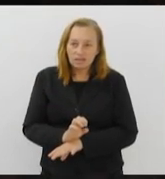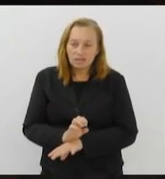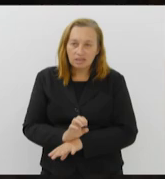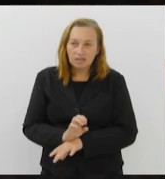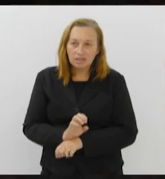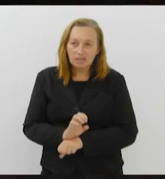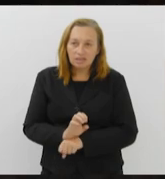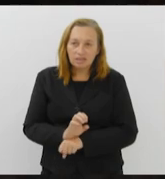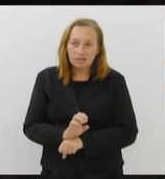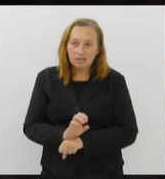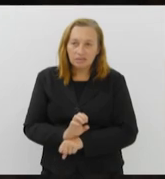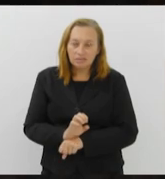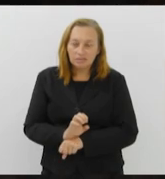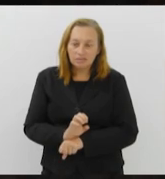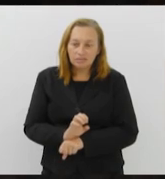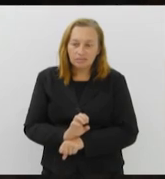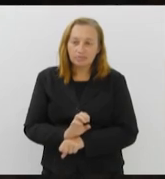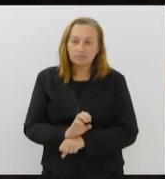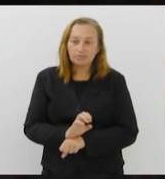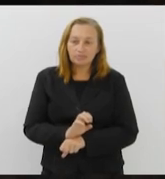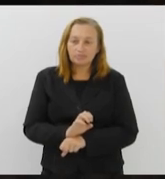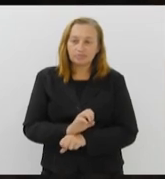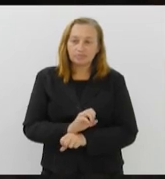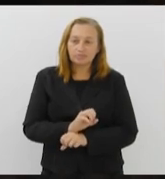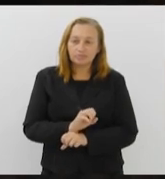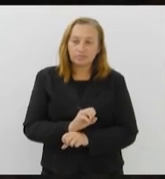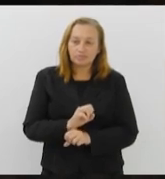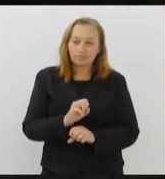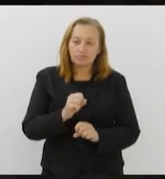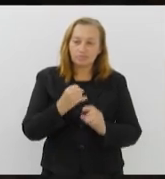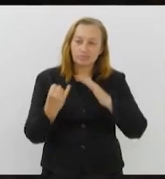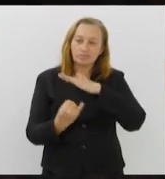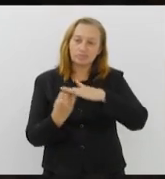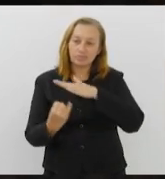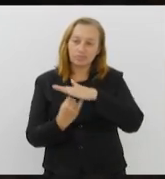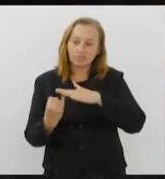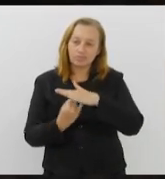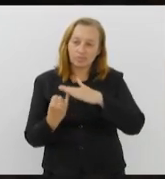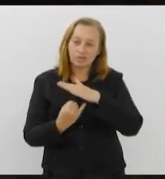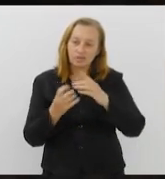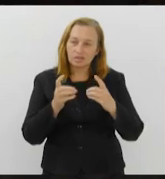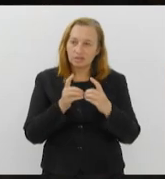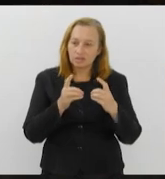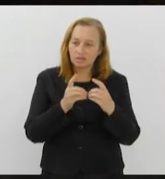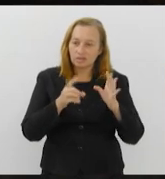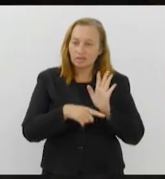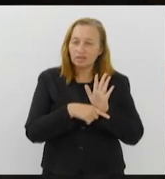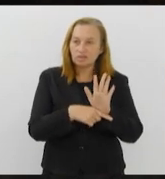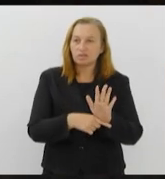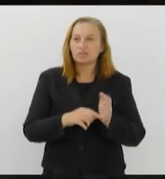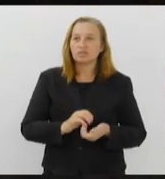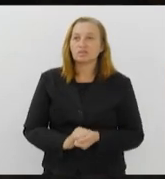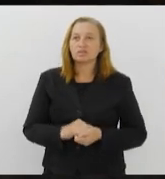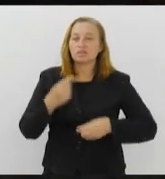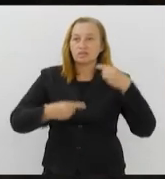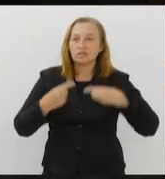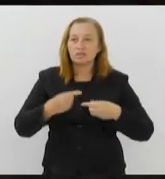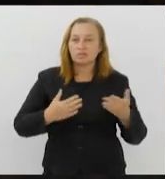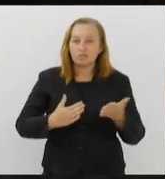entidades assistenciais. Em discussão, não havendo quem queira discutir, encerrada a discussão, em votação, senhores que aprovam, permaneçam como